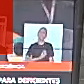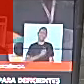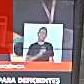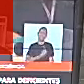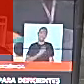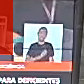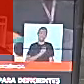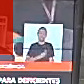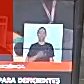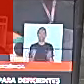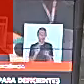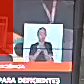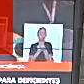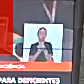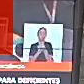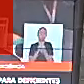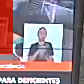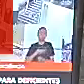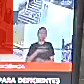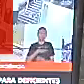nossas vidas.